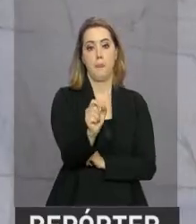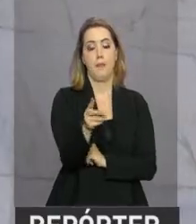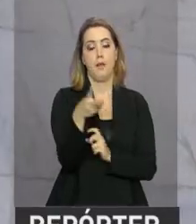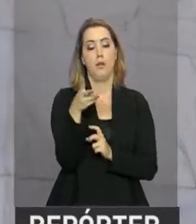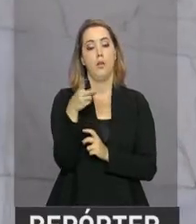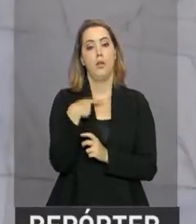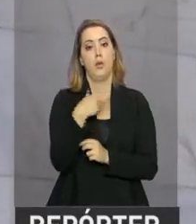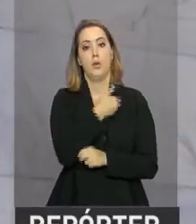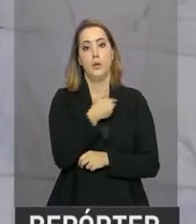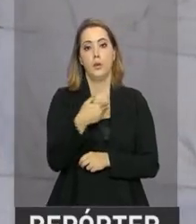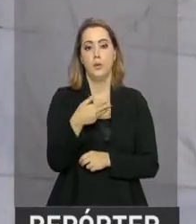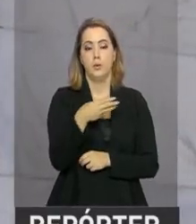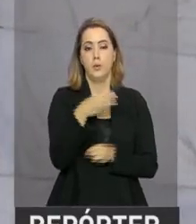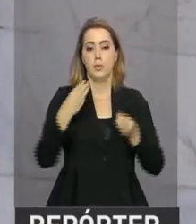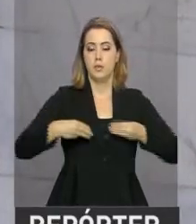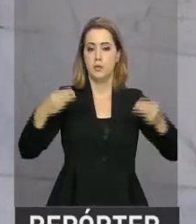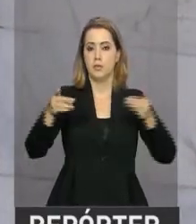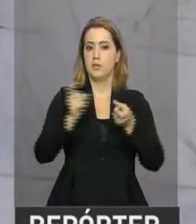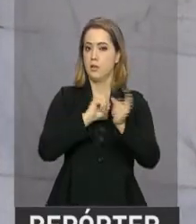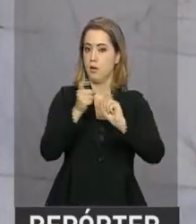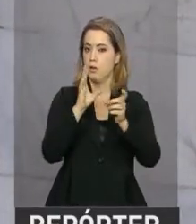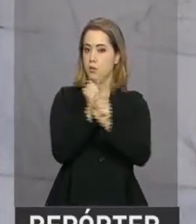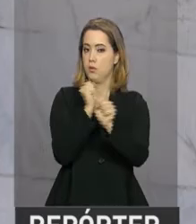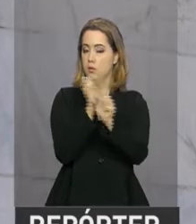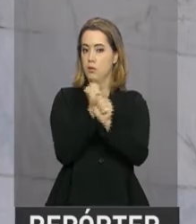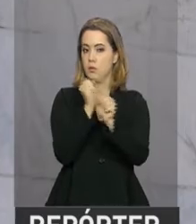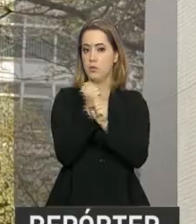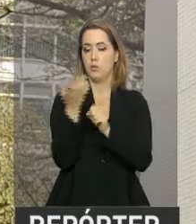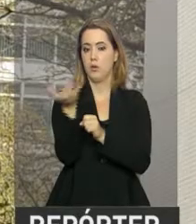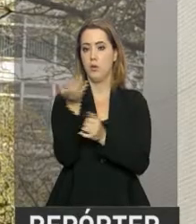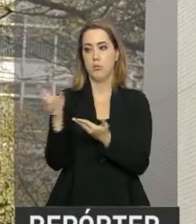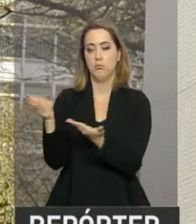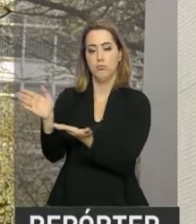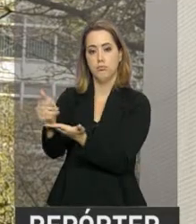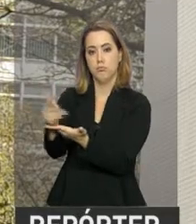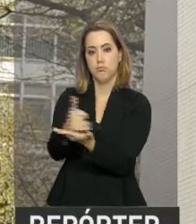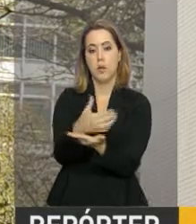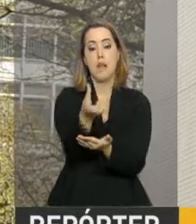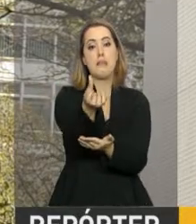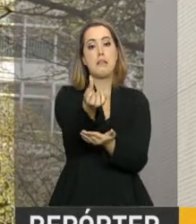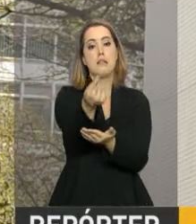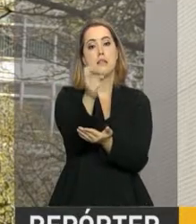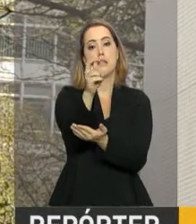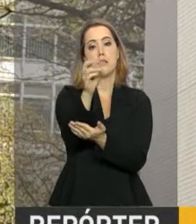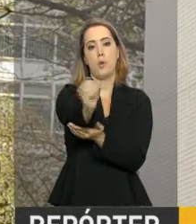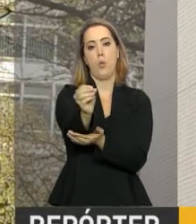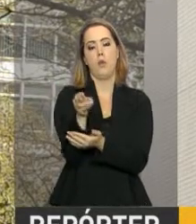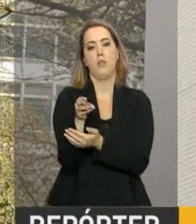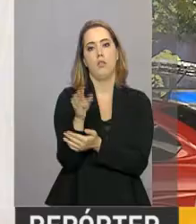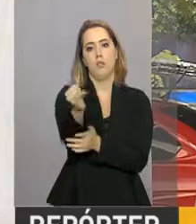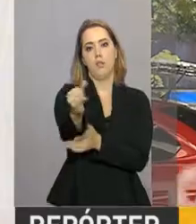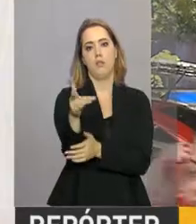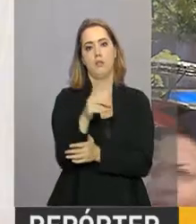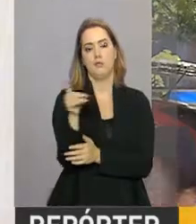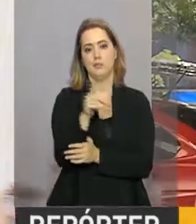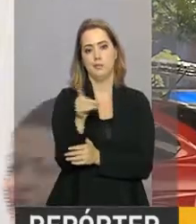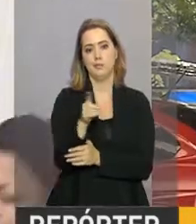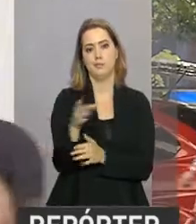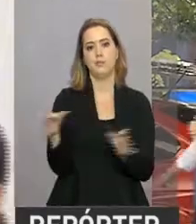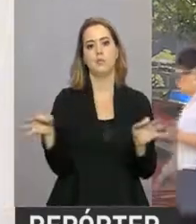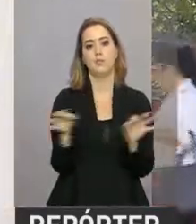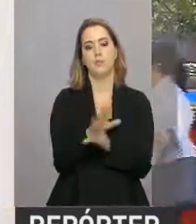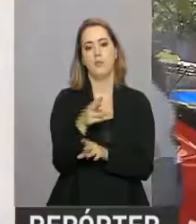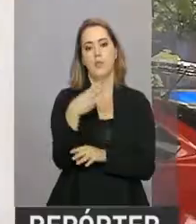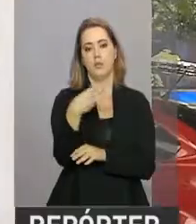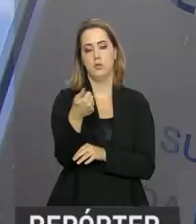expectativa do ministério da fazenda é que a arrecadação com a repatriação chega a 50 bilhões de reais até o final do prazo que termina no dia